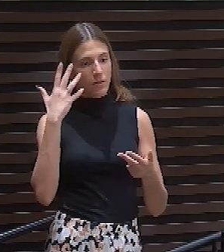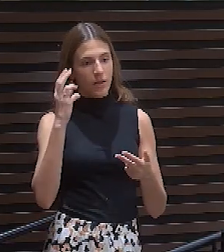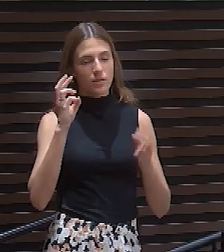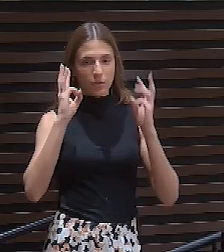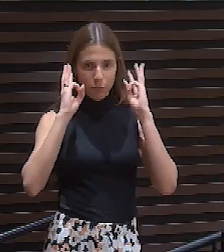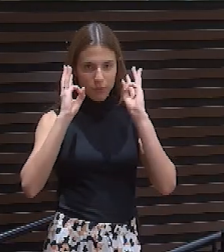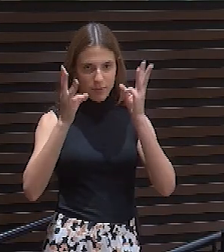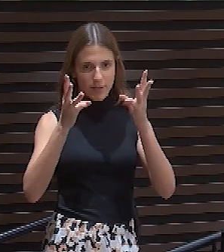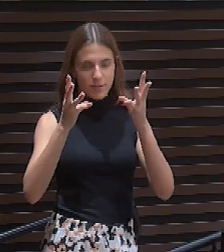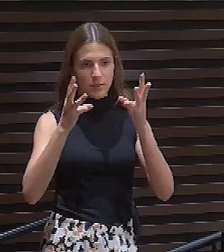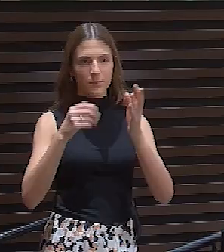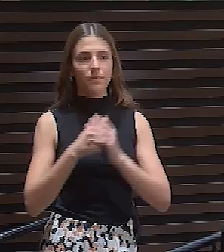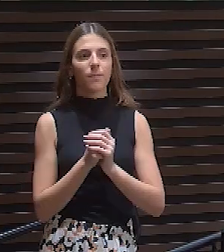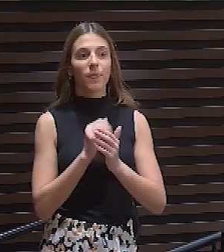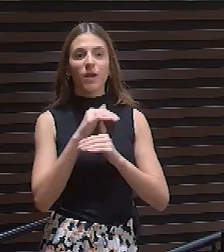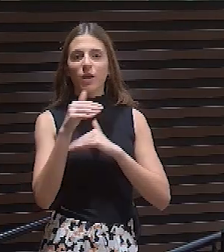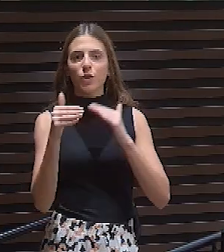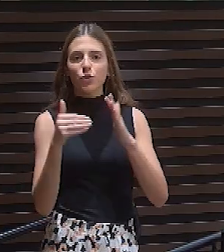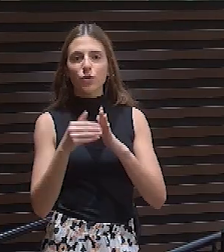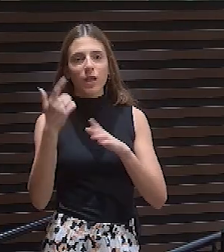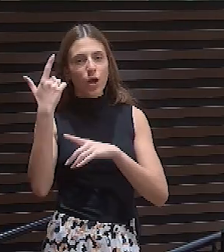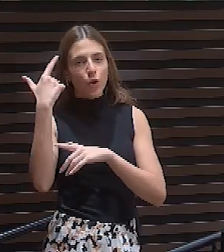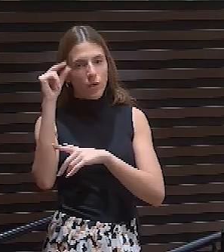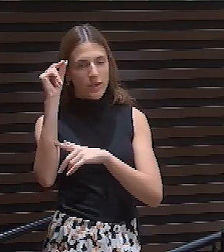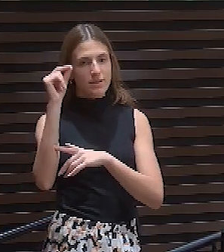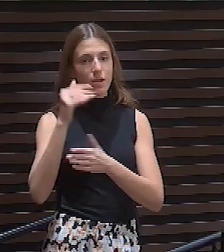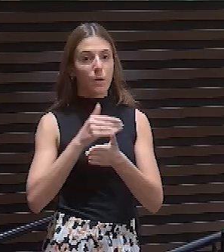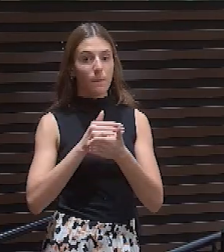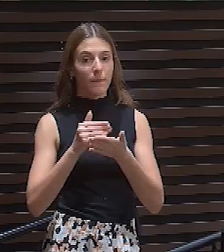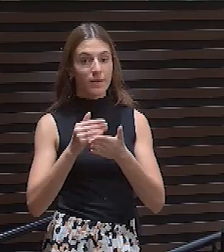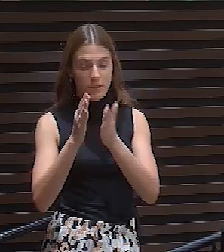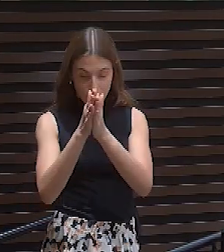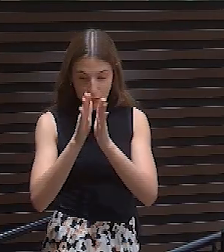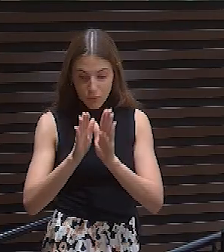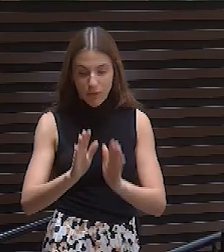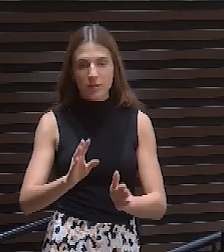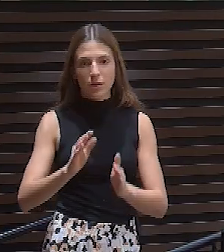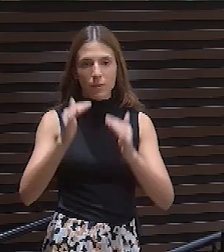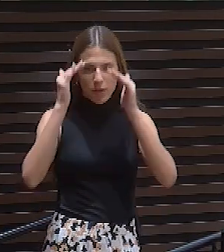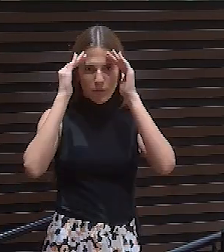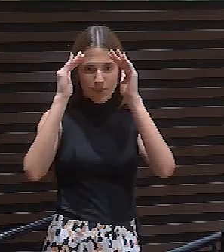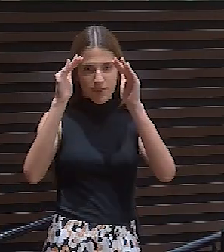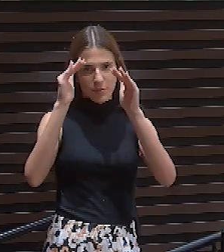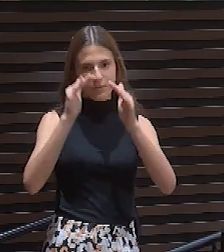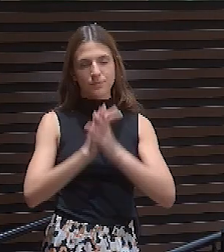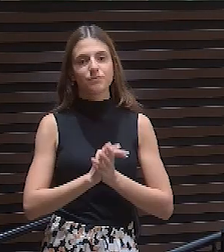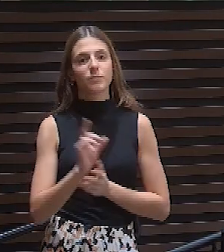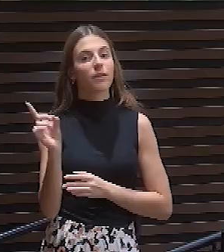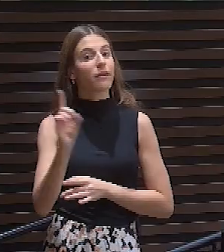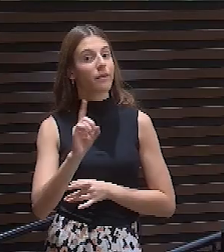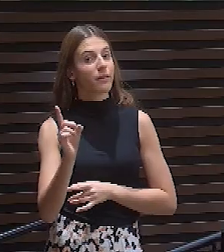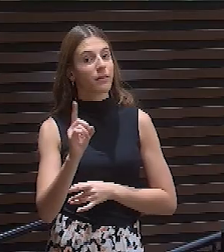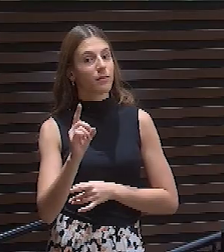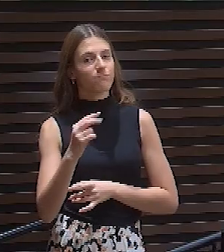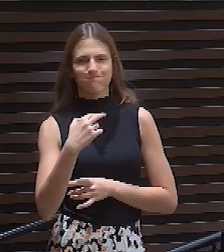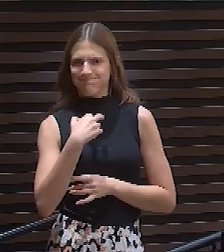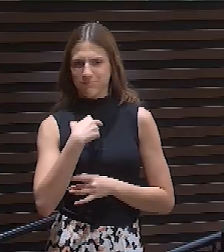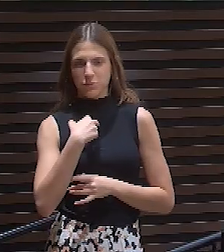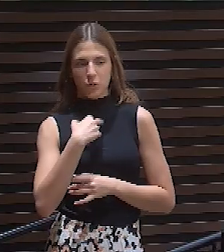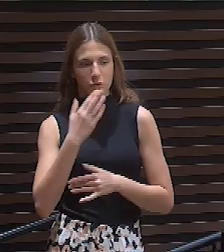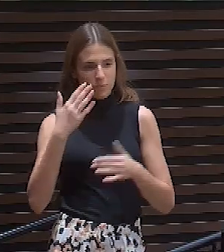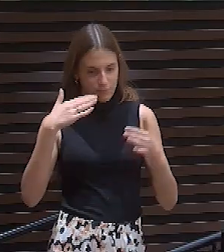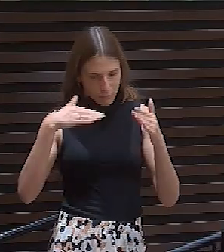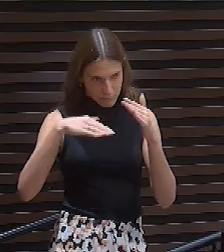Moisés. Toda conquista começa com adoração e submissão. Não pode ir para